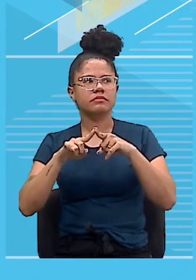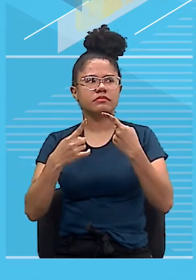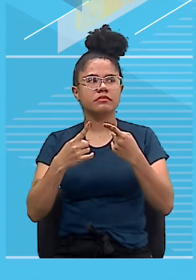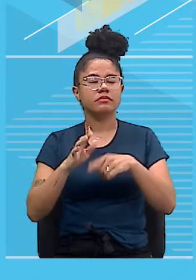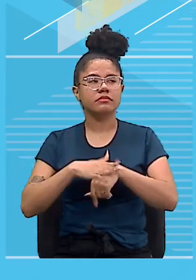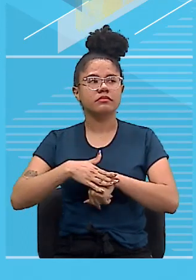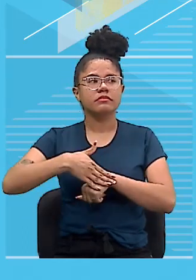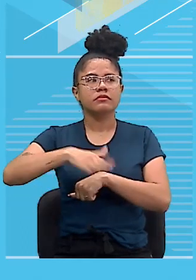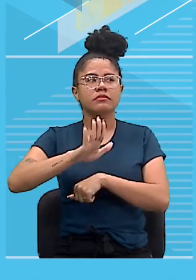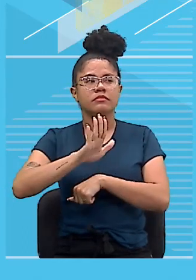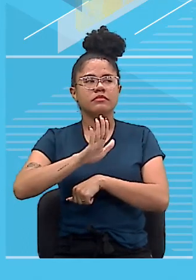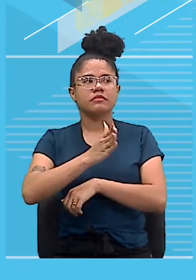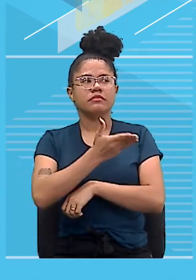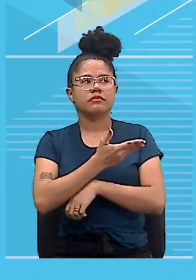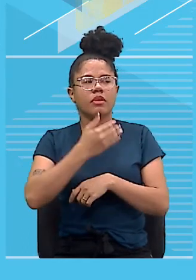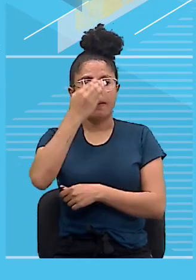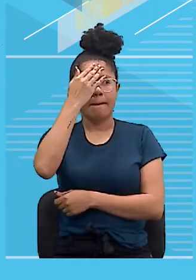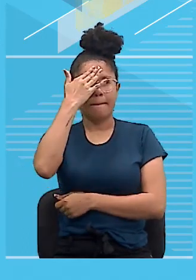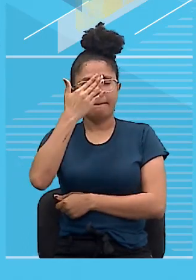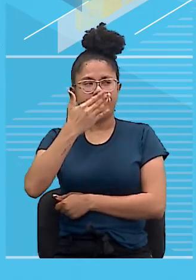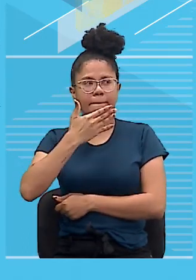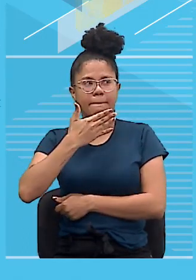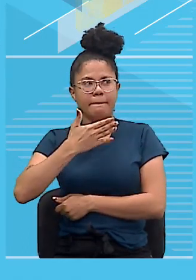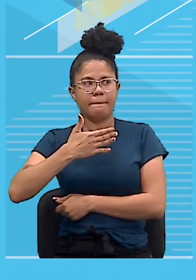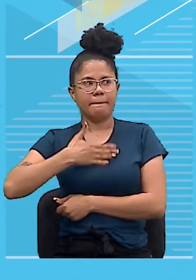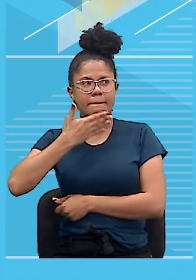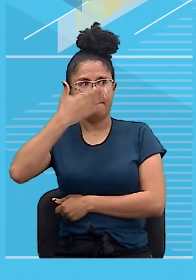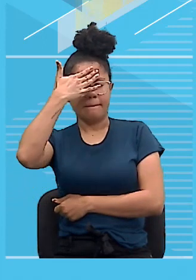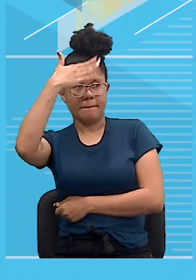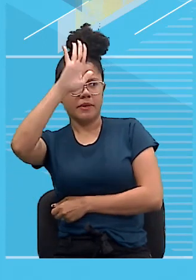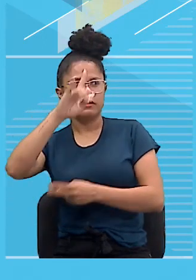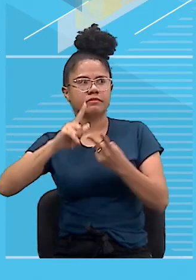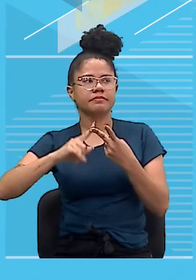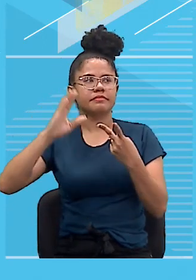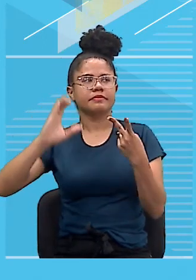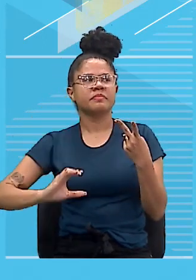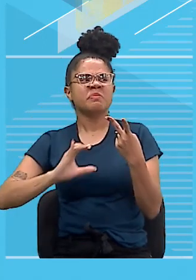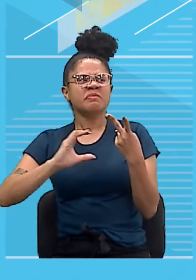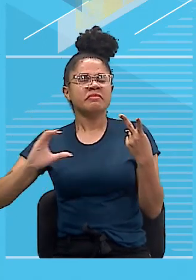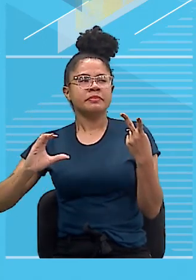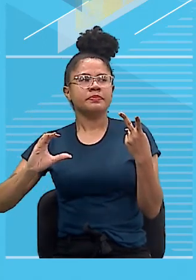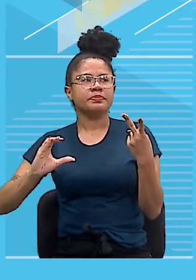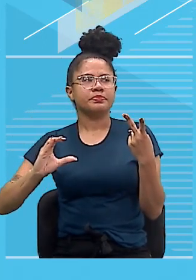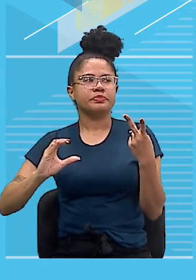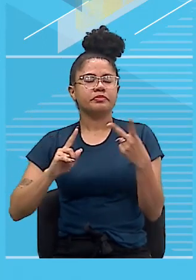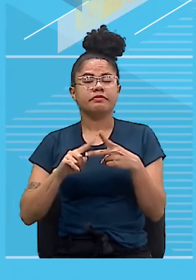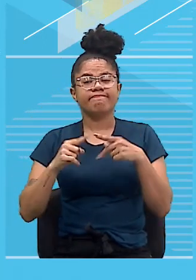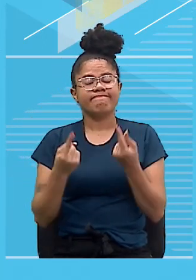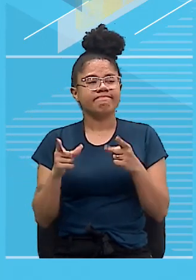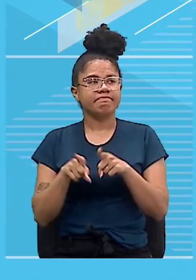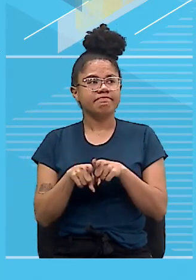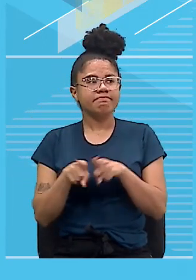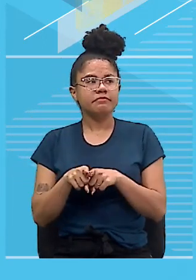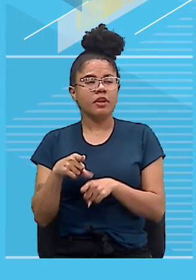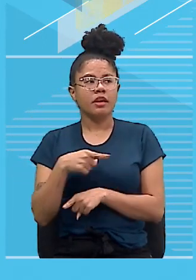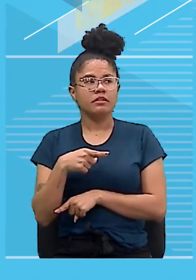diretos estão entre muçulmanos e católicos sacou e infelizmente no meio